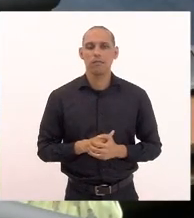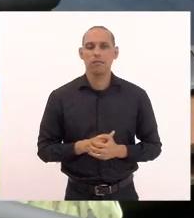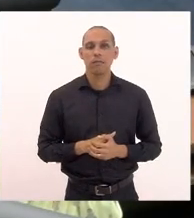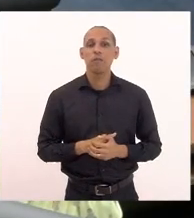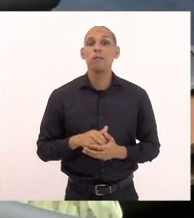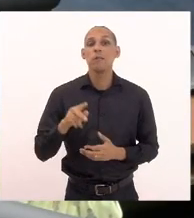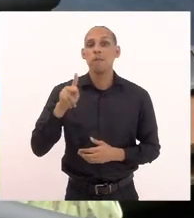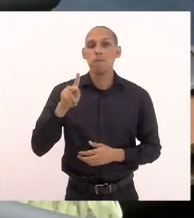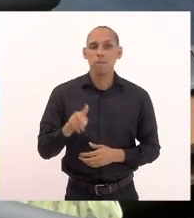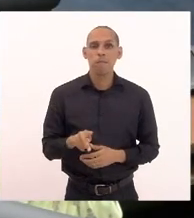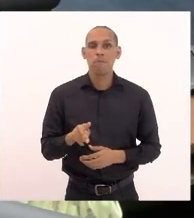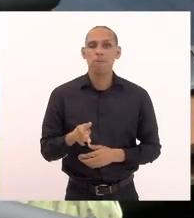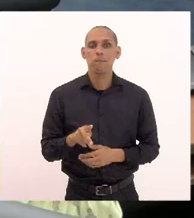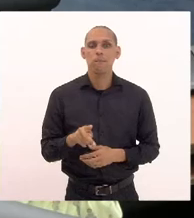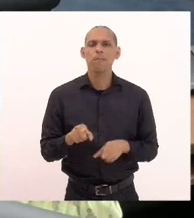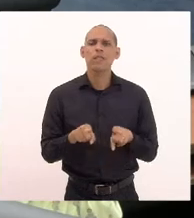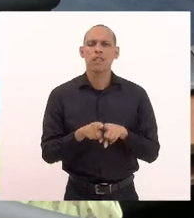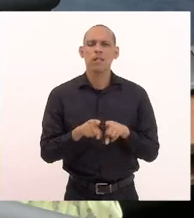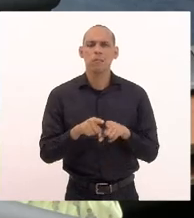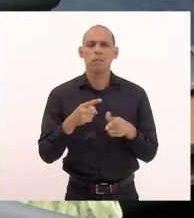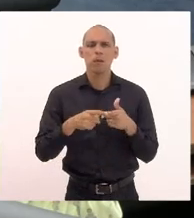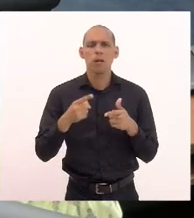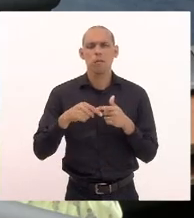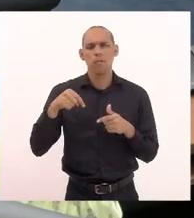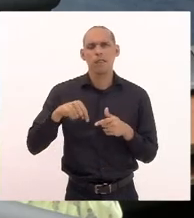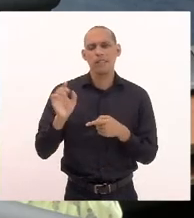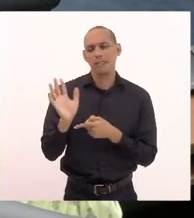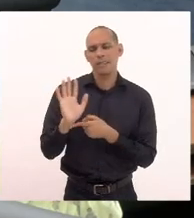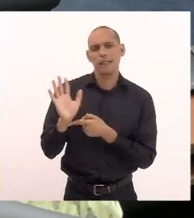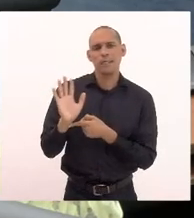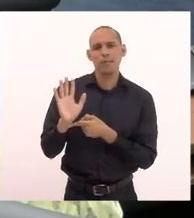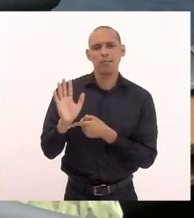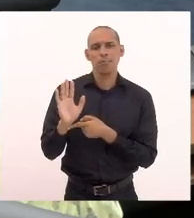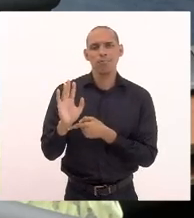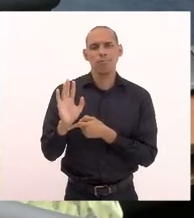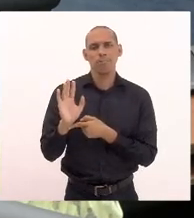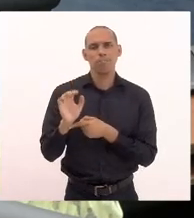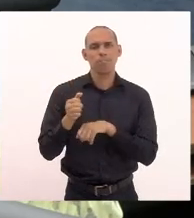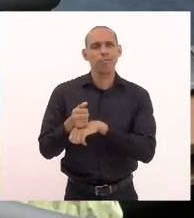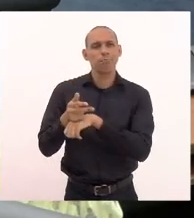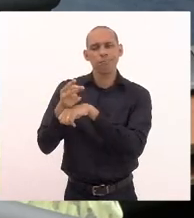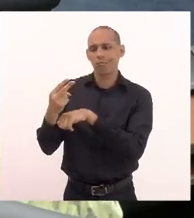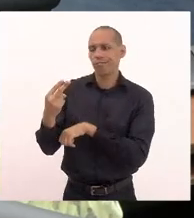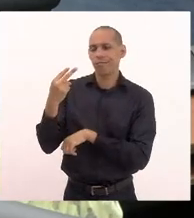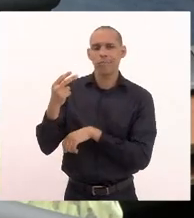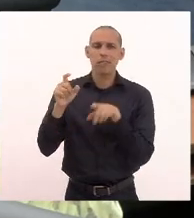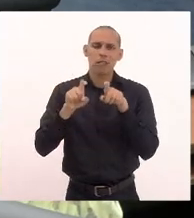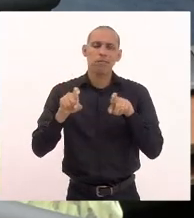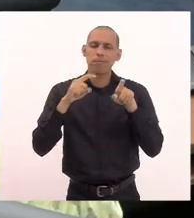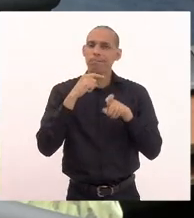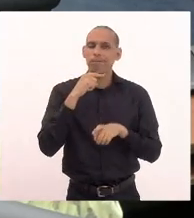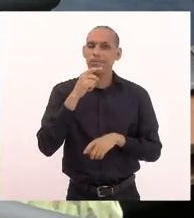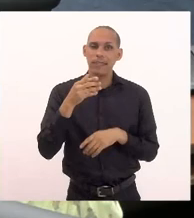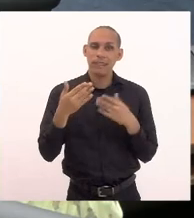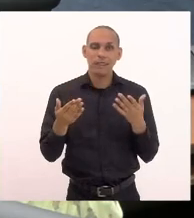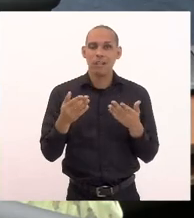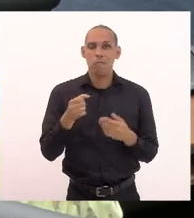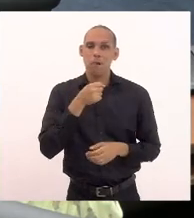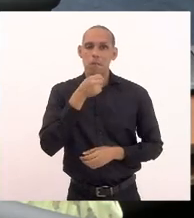Senhor presidente, eu também tinha um problema aqui no vídeo do meu computador, e estou